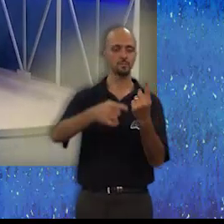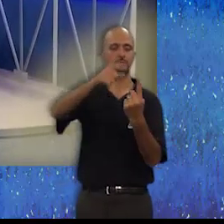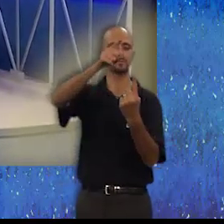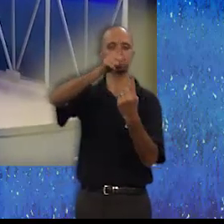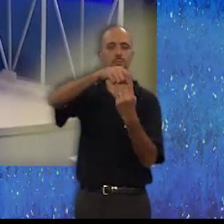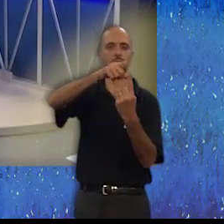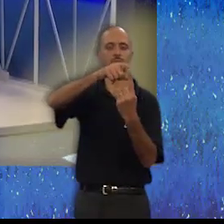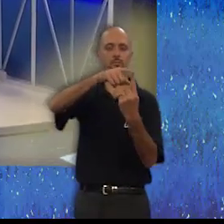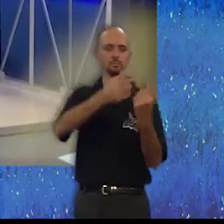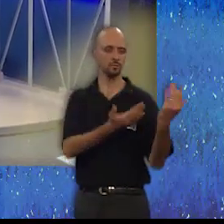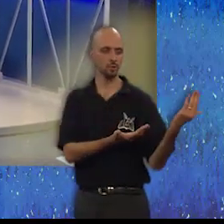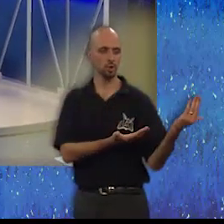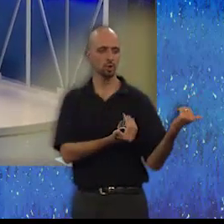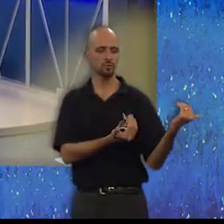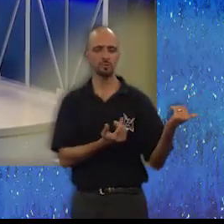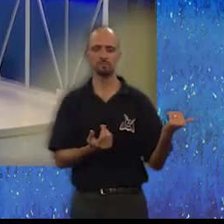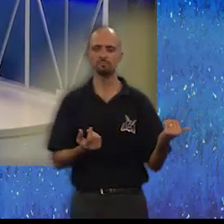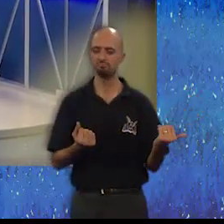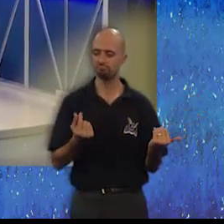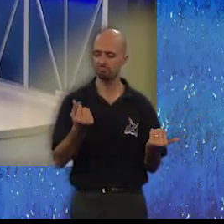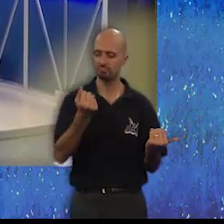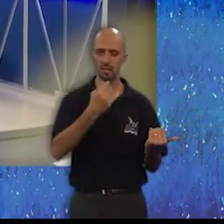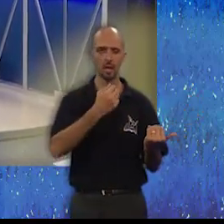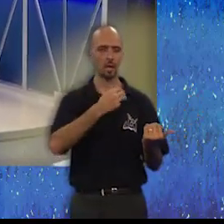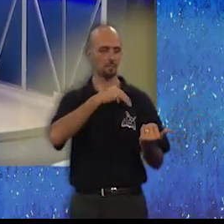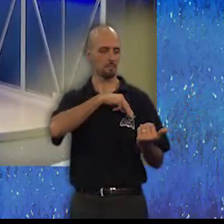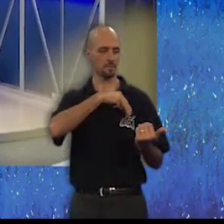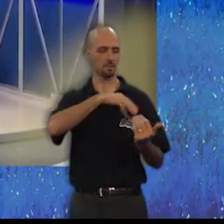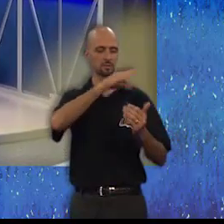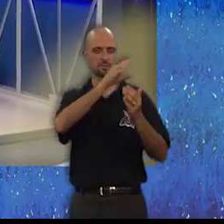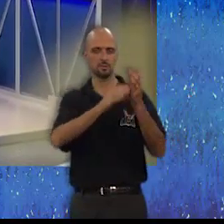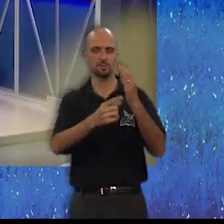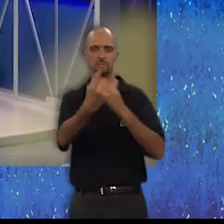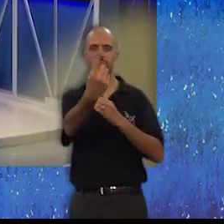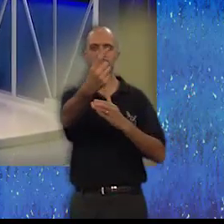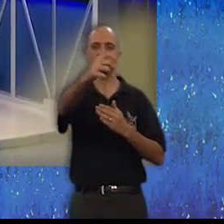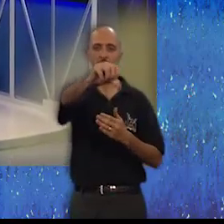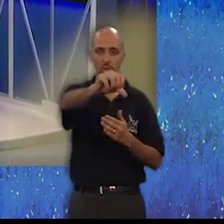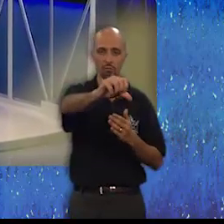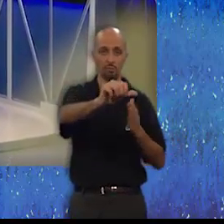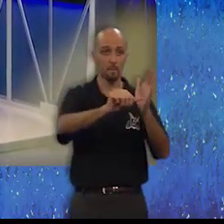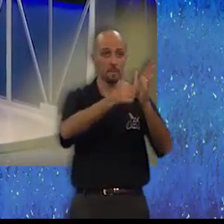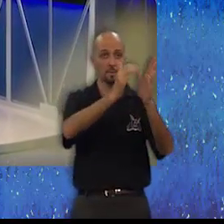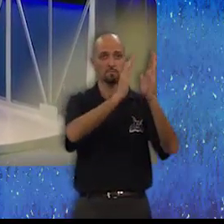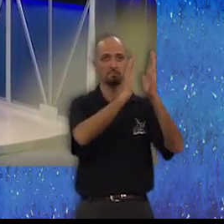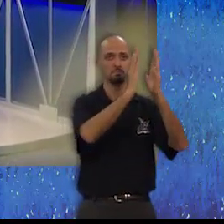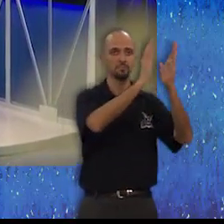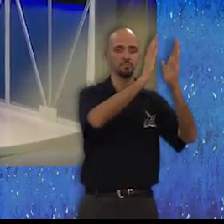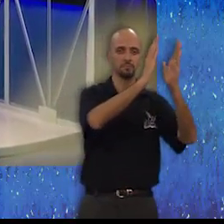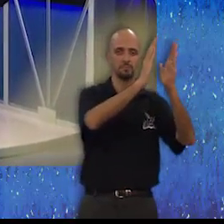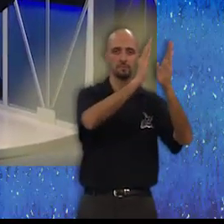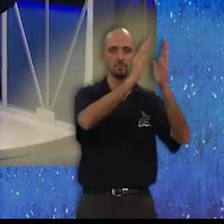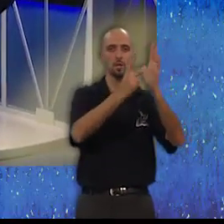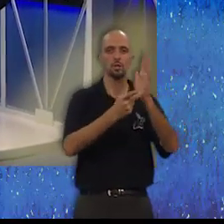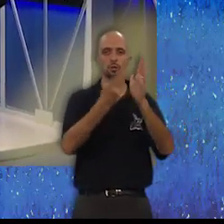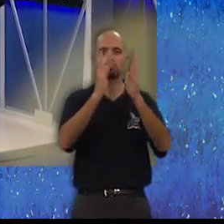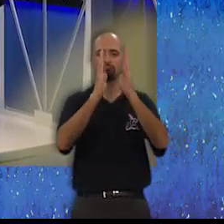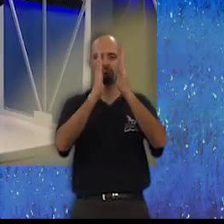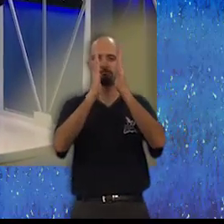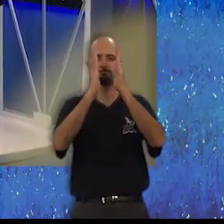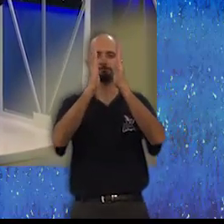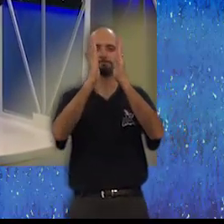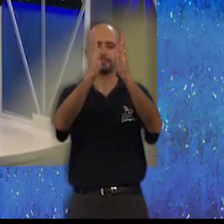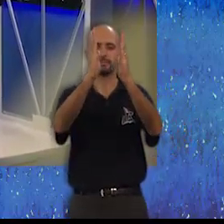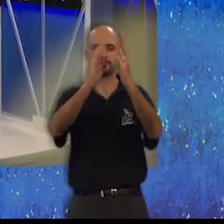do jovem rico, em Mateus 19. No segundo bloco, nós vamos tratar da vida de um